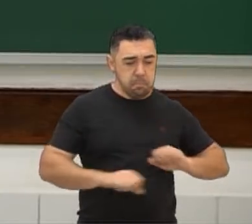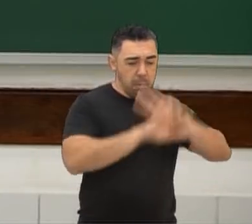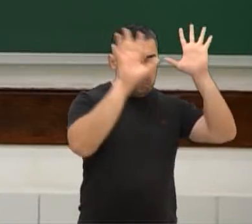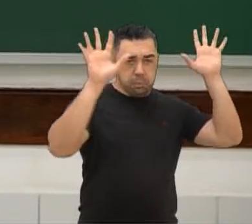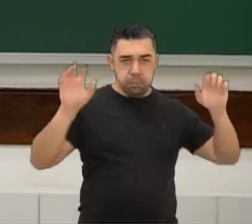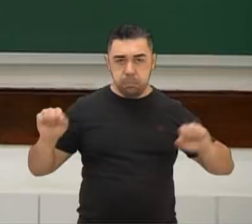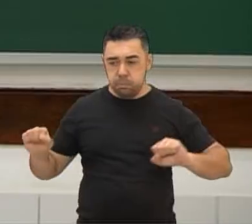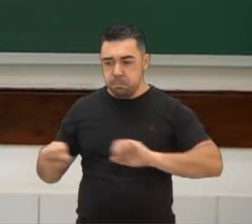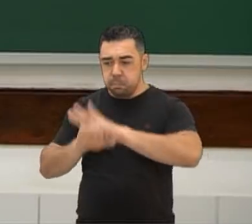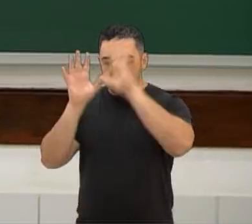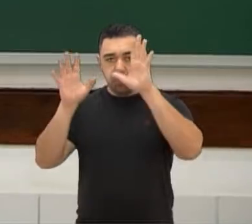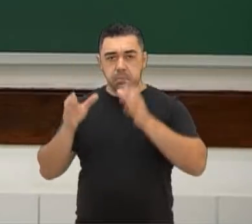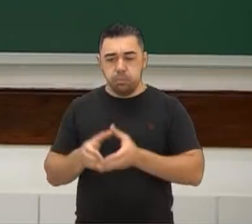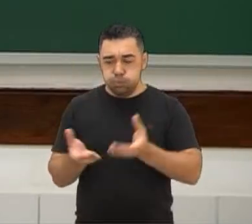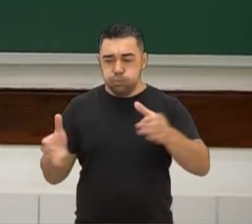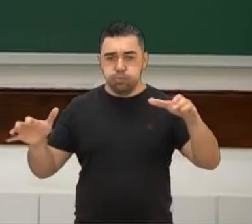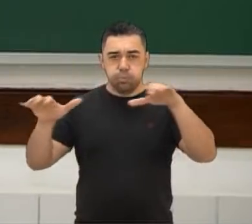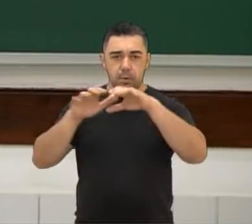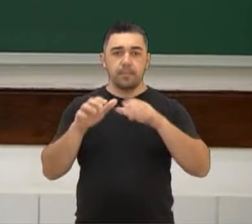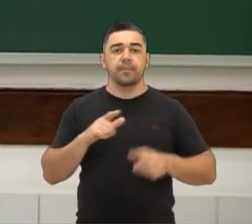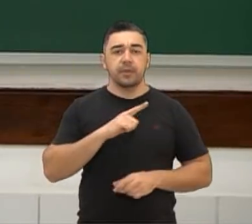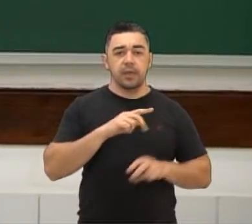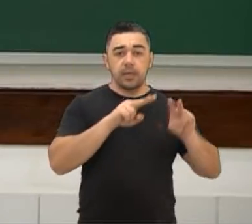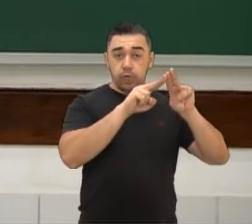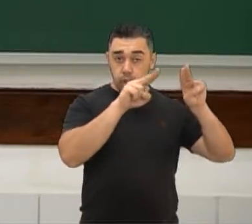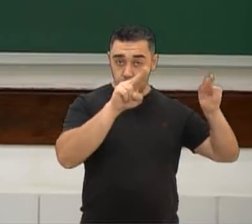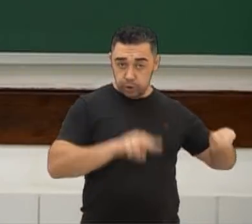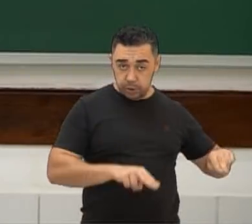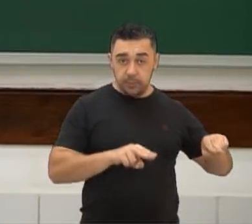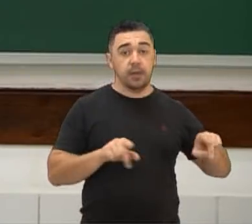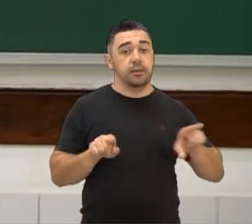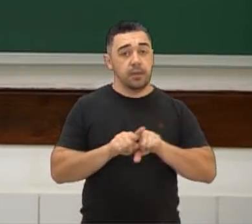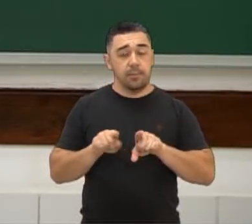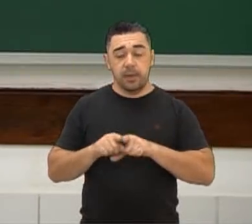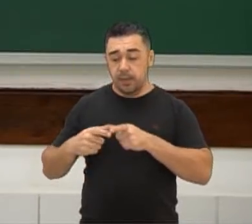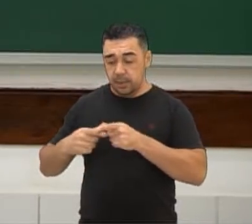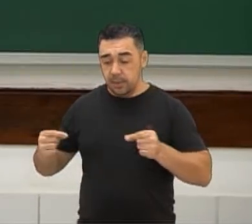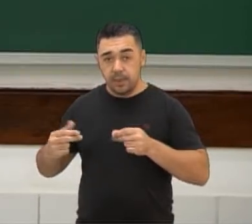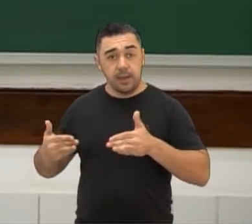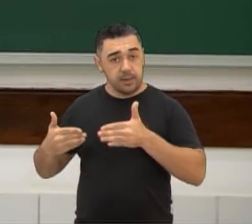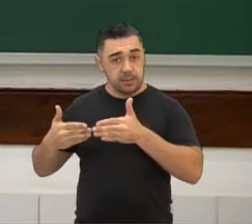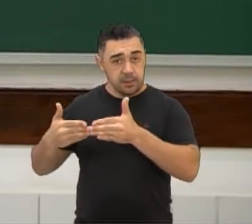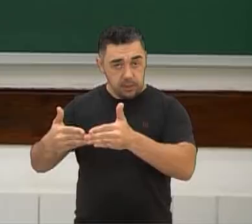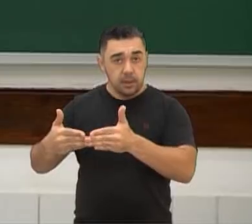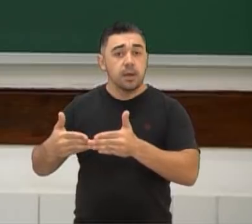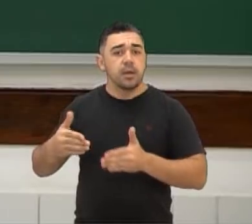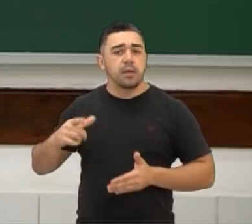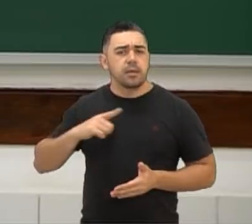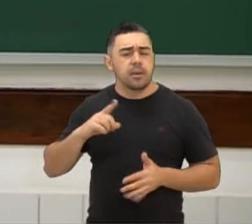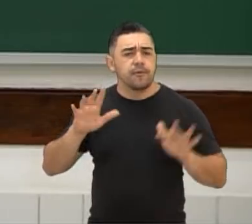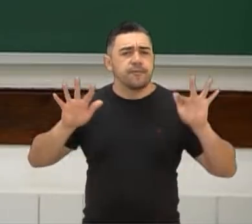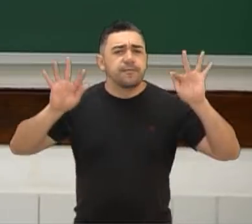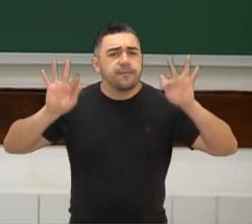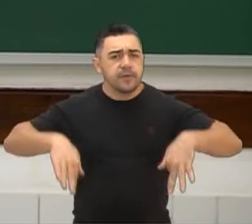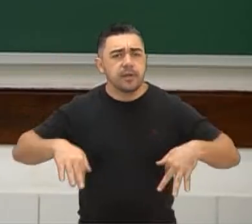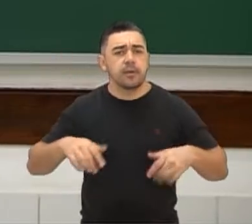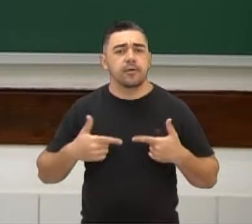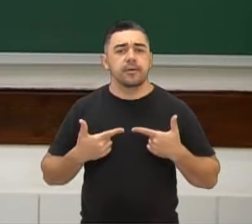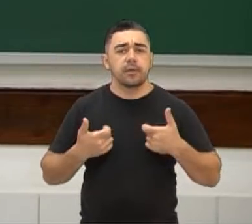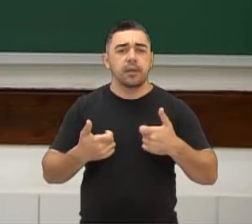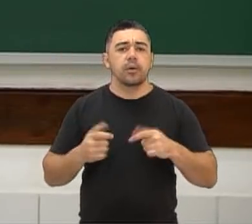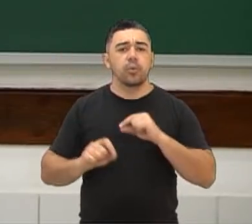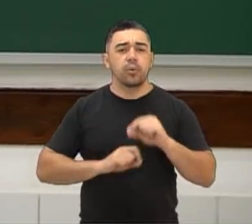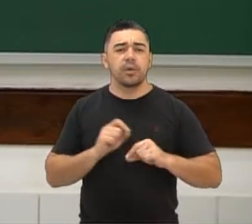bombas atômicas em Hiroshima e em Nagasaki, que marcam, são um dos episódios finais da guerra, marcam